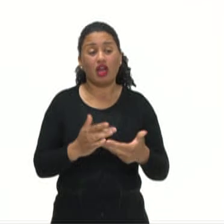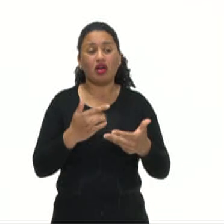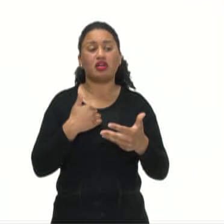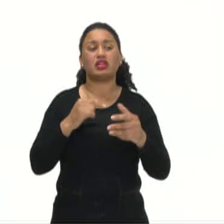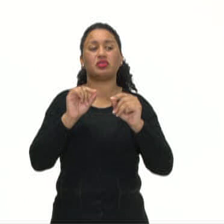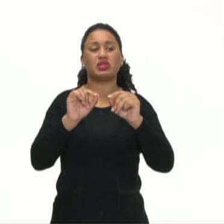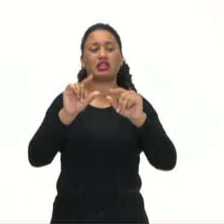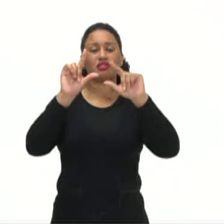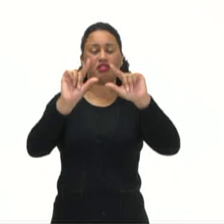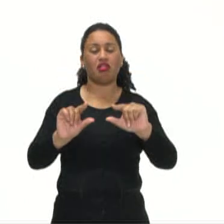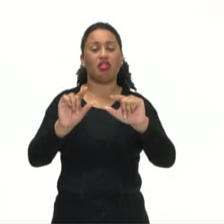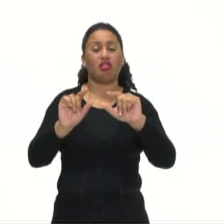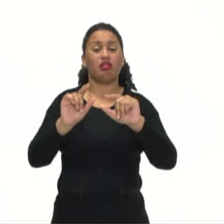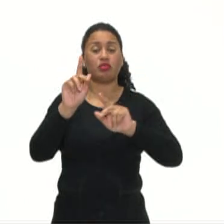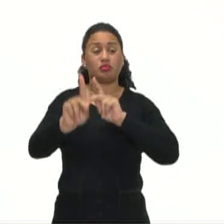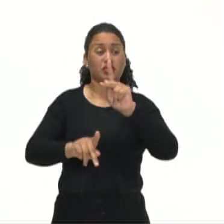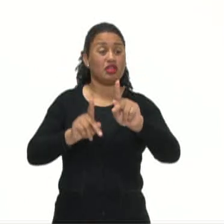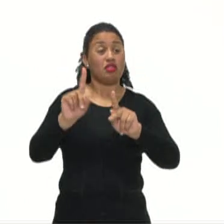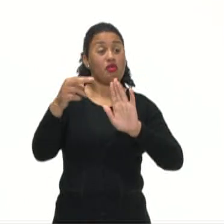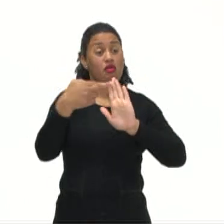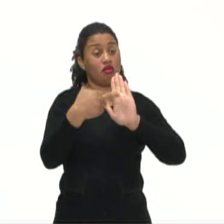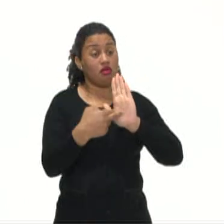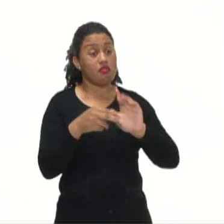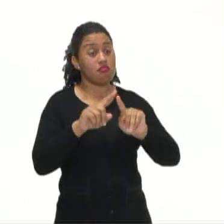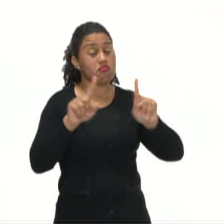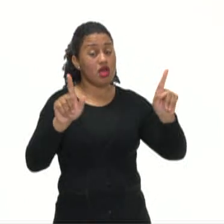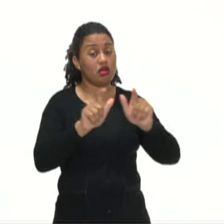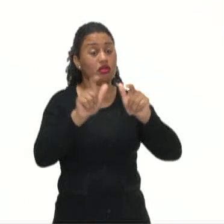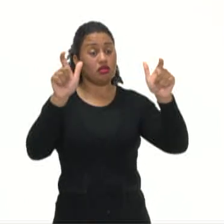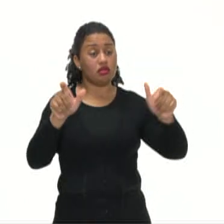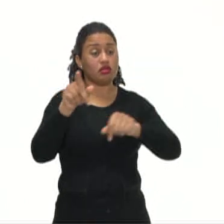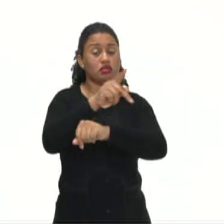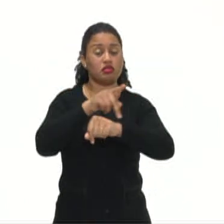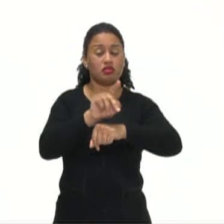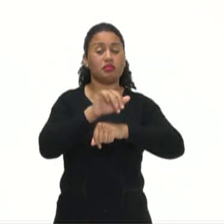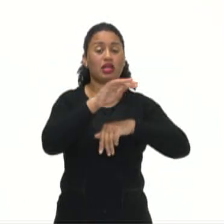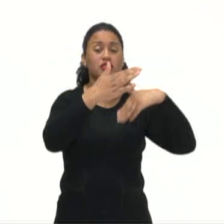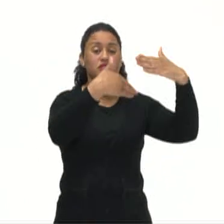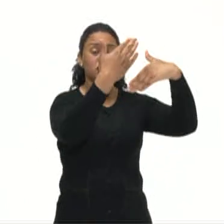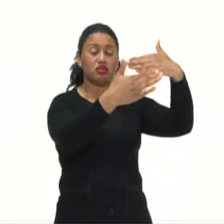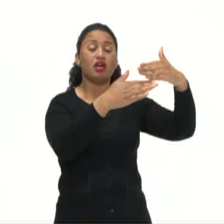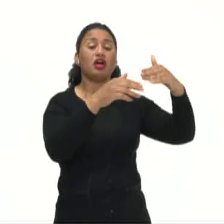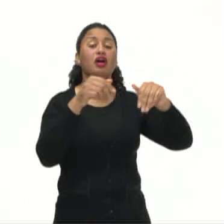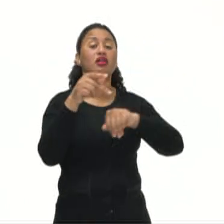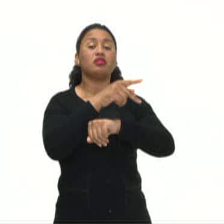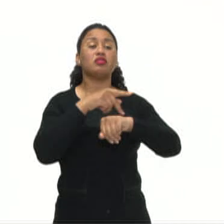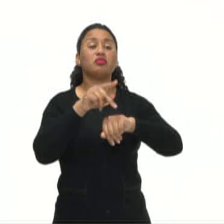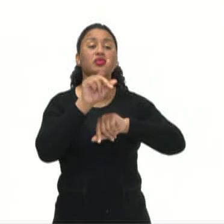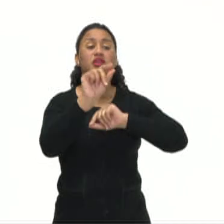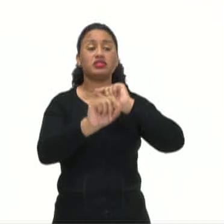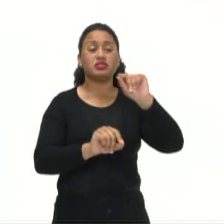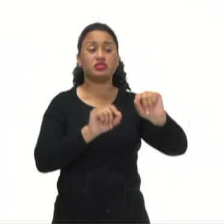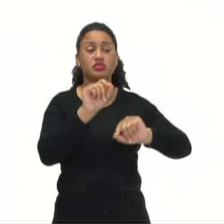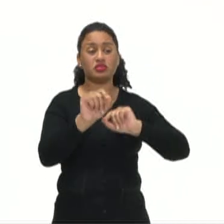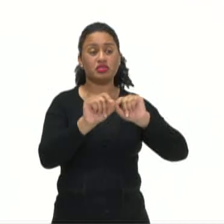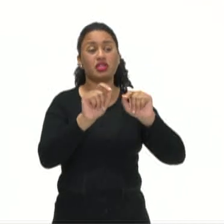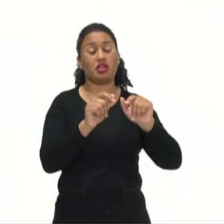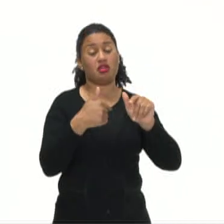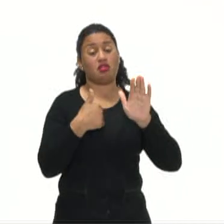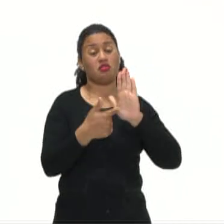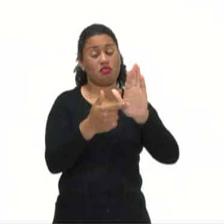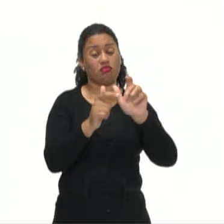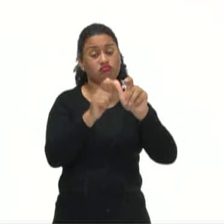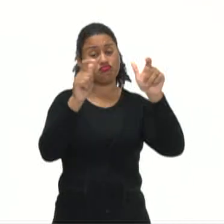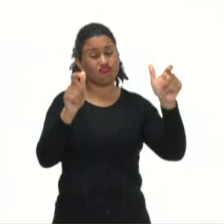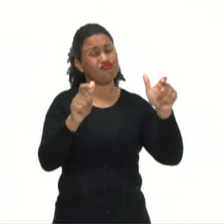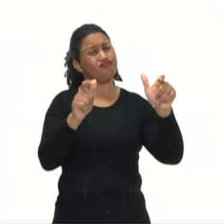deve ser tomado como regra, mas de maneira geral, os países mais desenvolvidos são os que apresentam crescimento